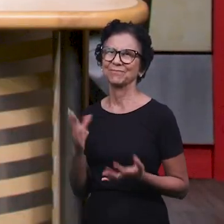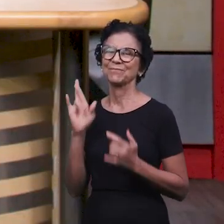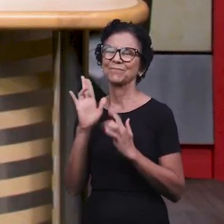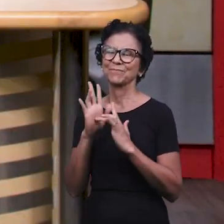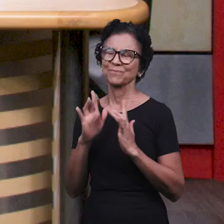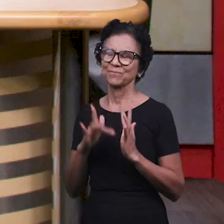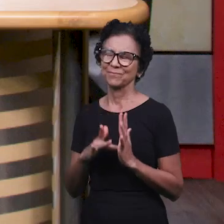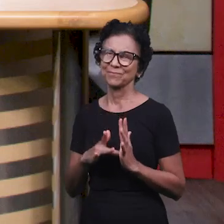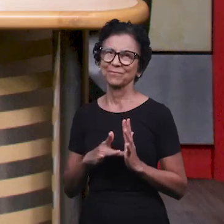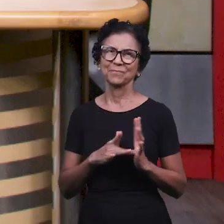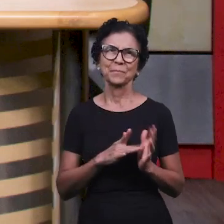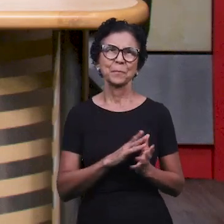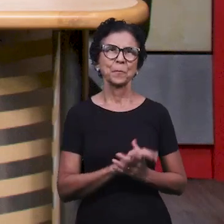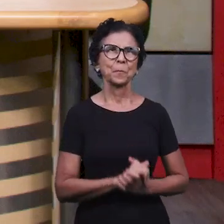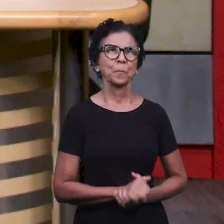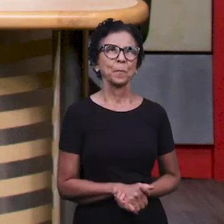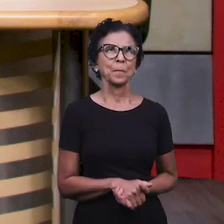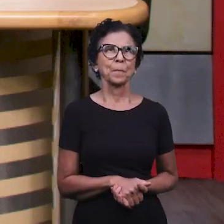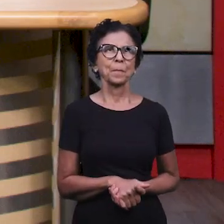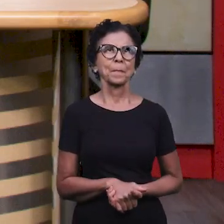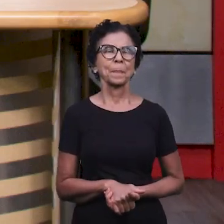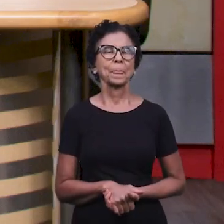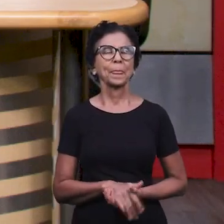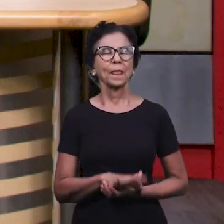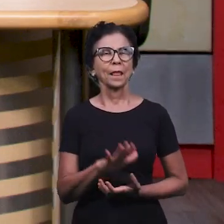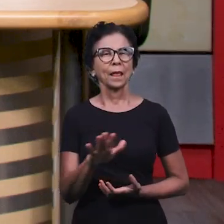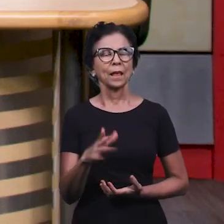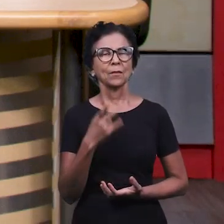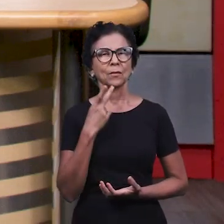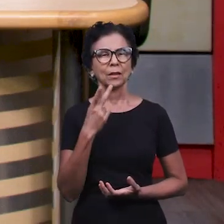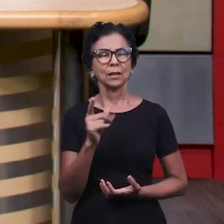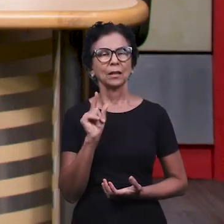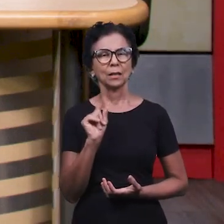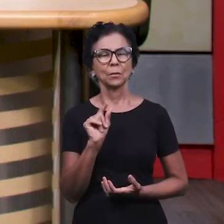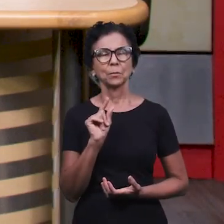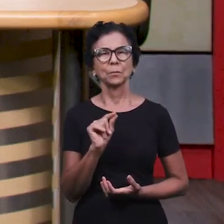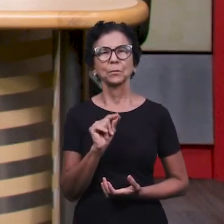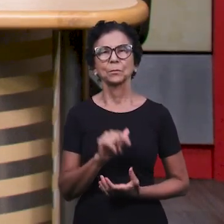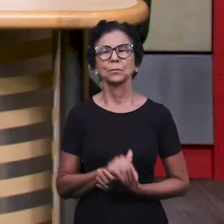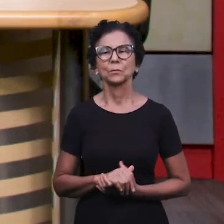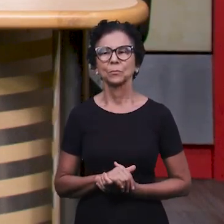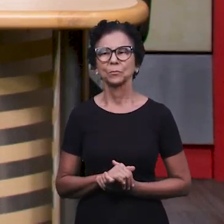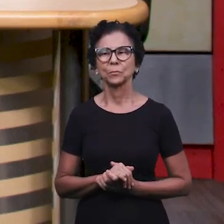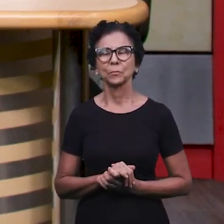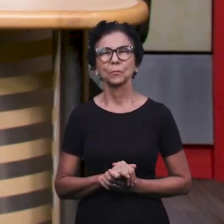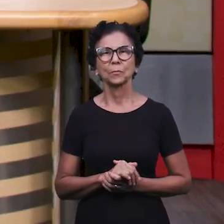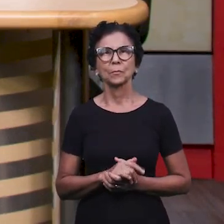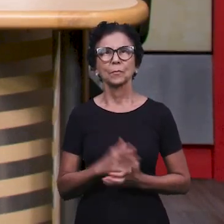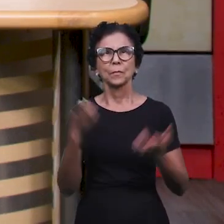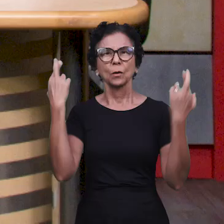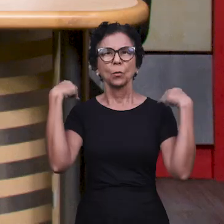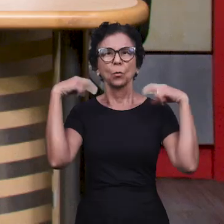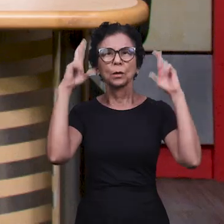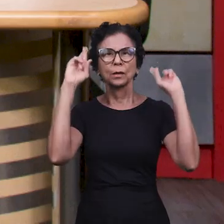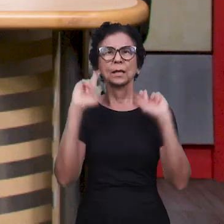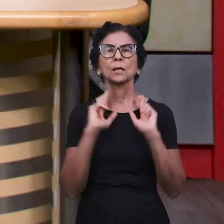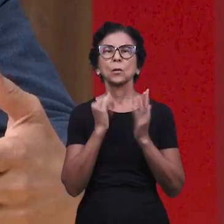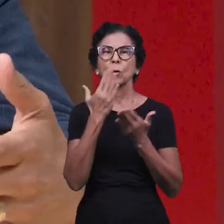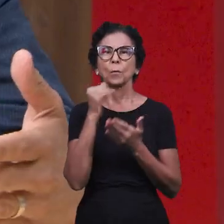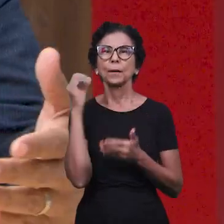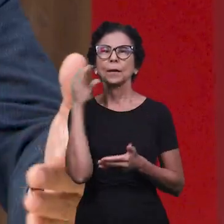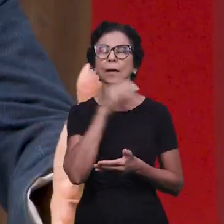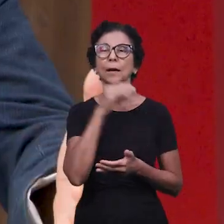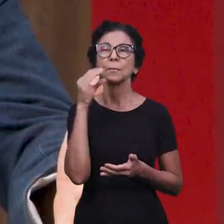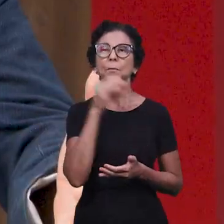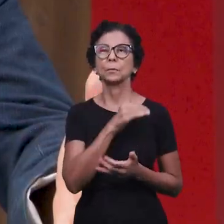aspecto comer o cordeiro apressadamente. Então nós estamos hoje vivendo o momento da saída. Não